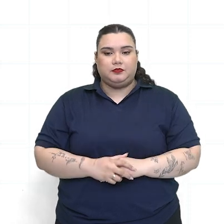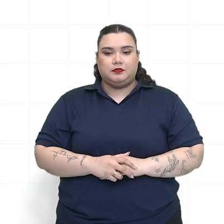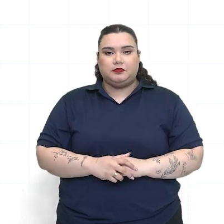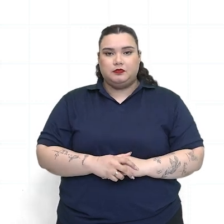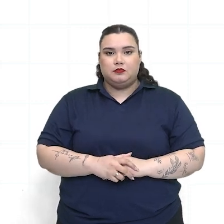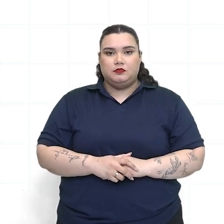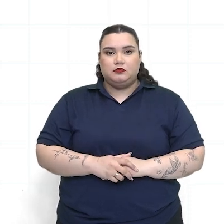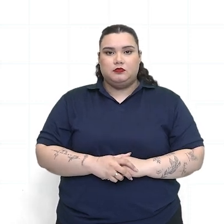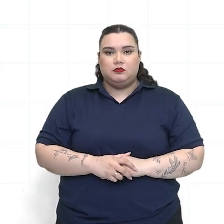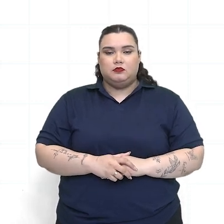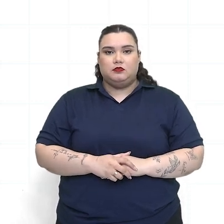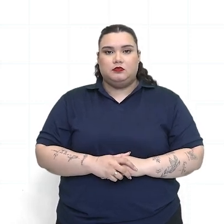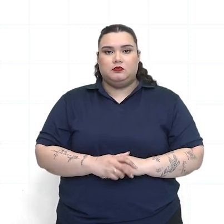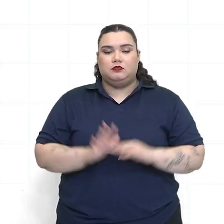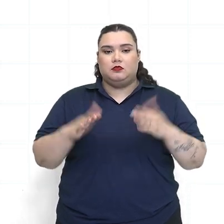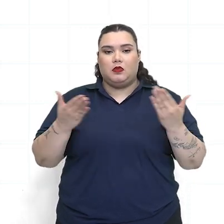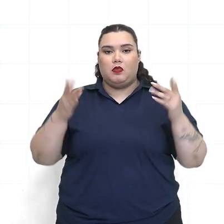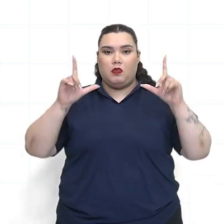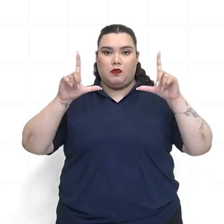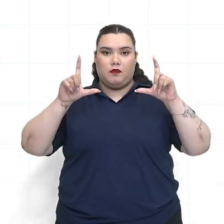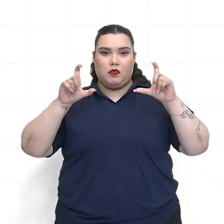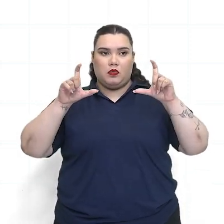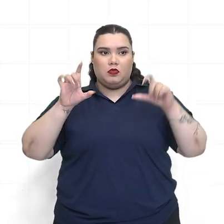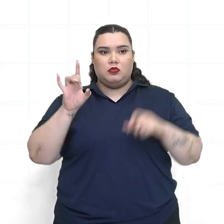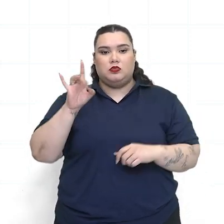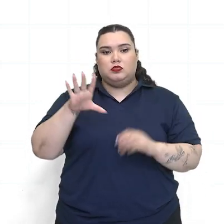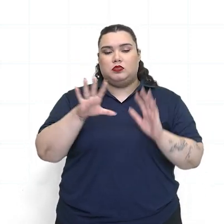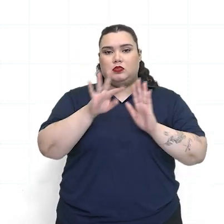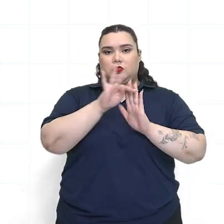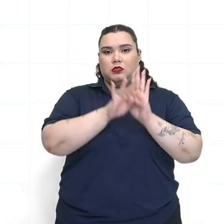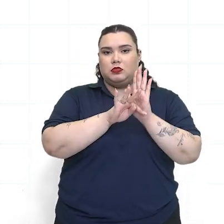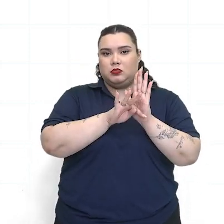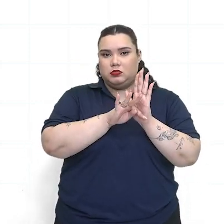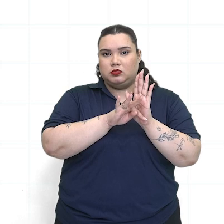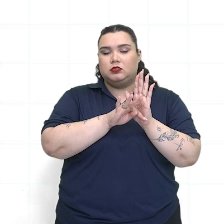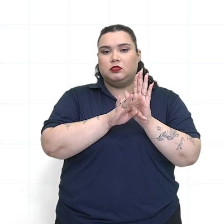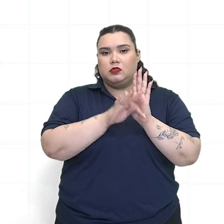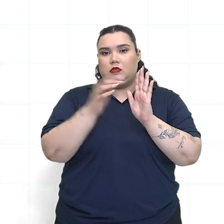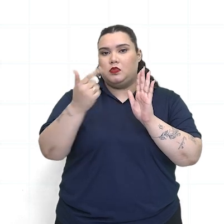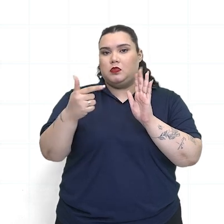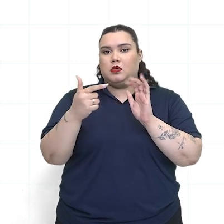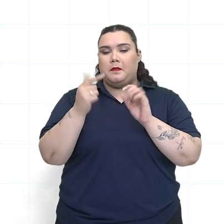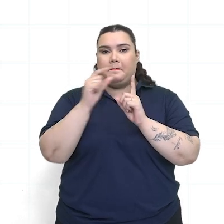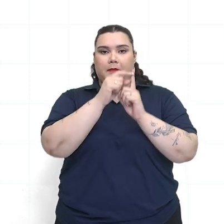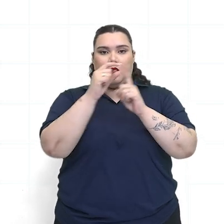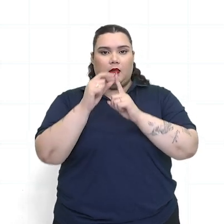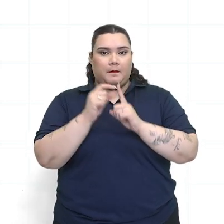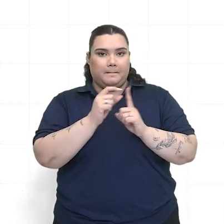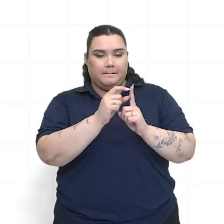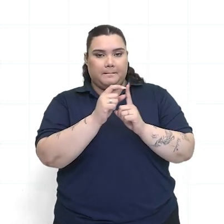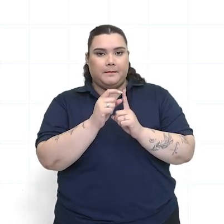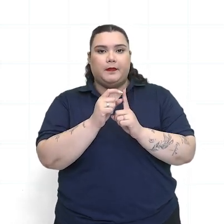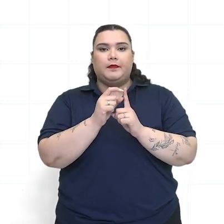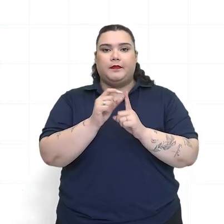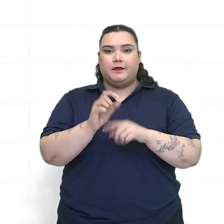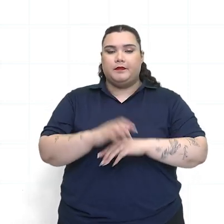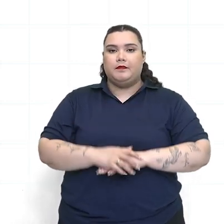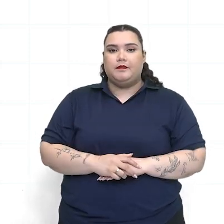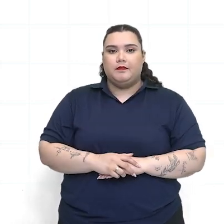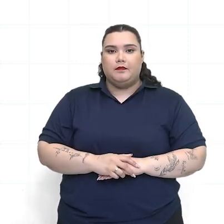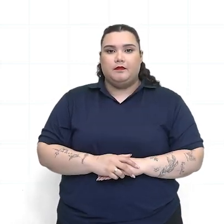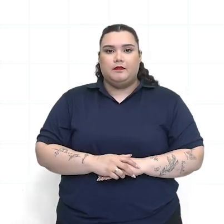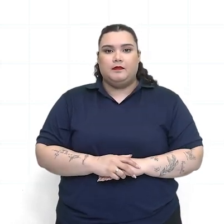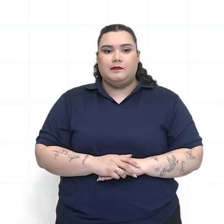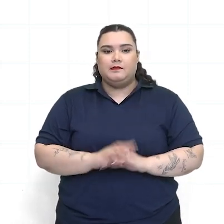Então, a fotografia ela é só um texto, né? É um texto não verbal, só tem palavras,